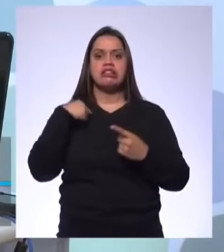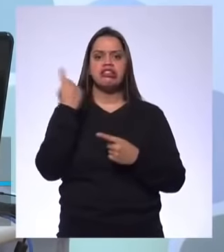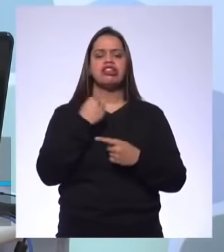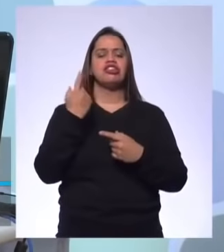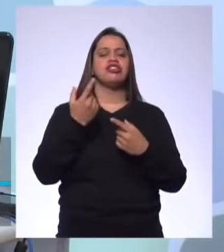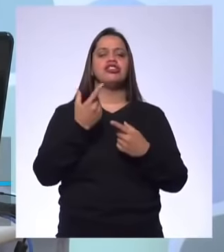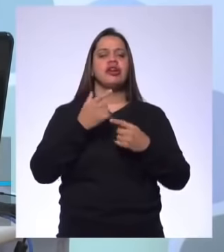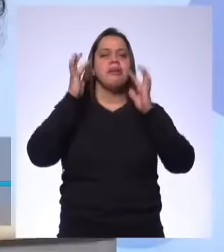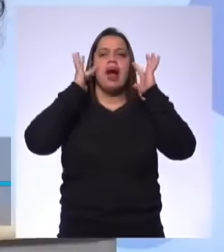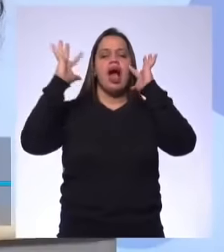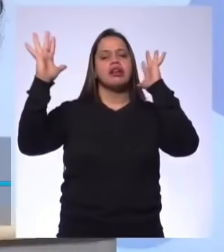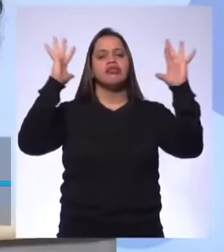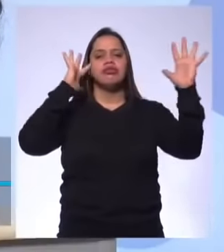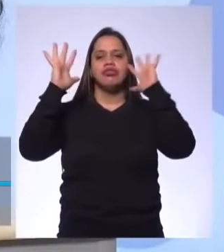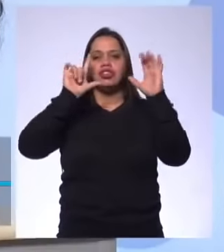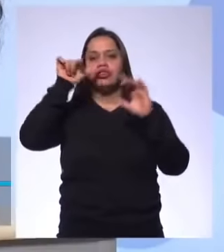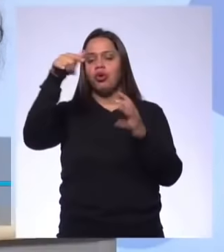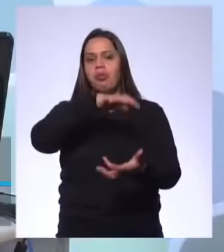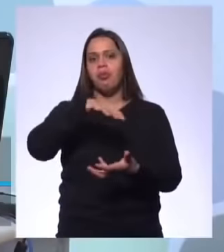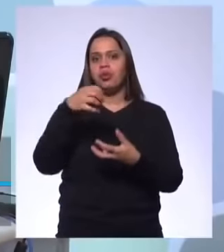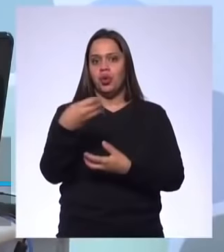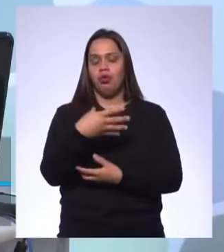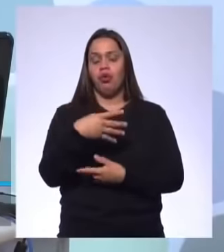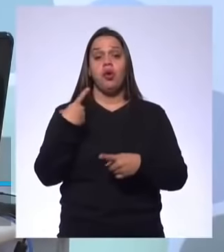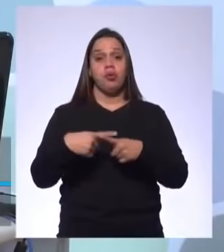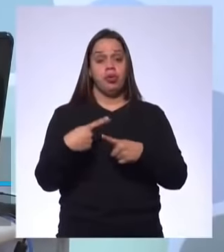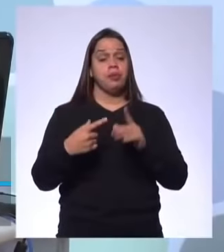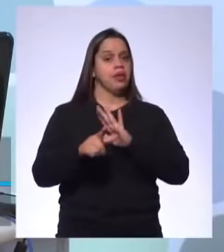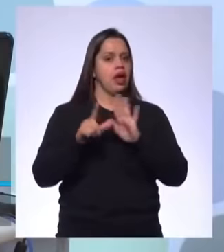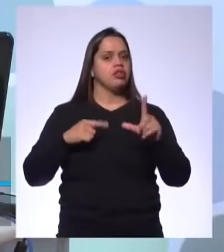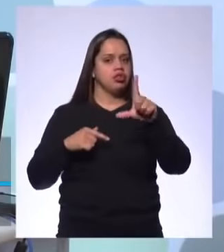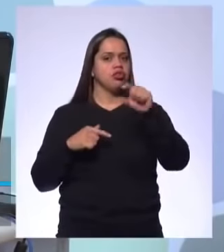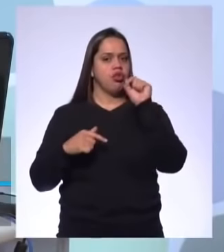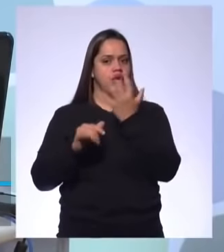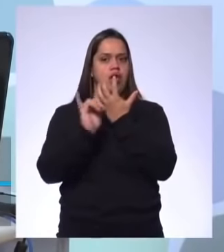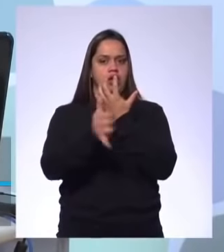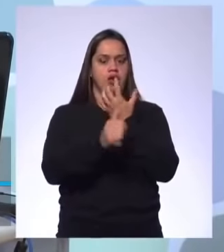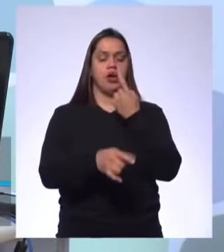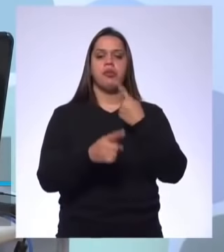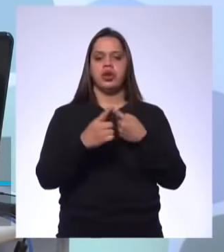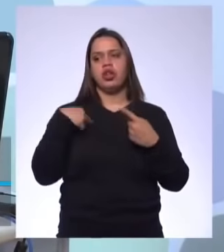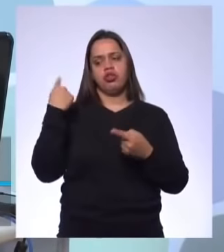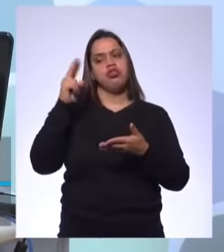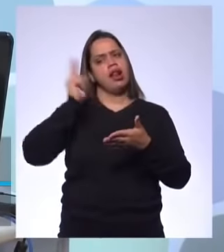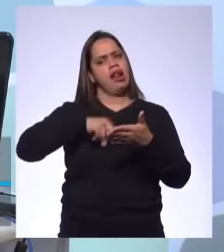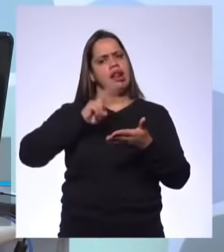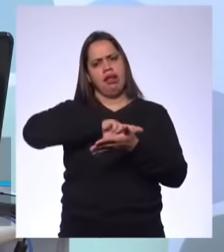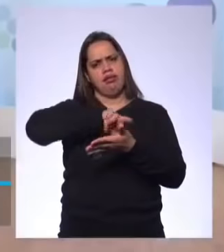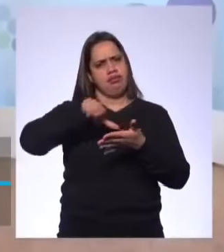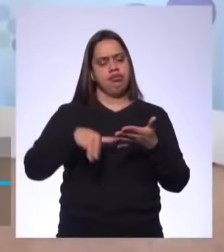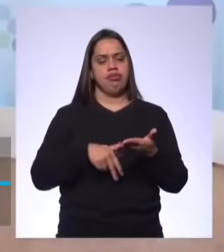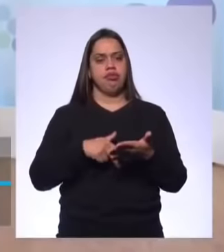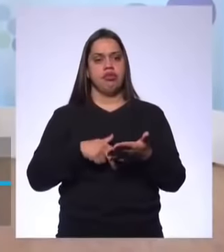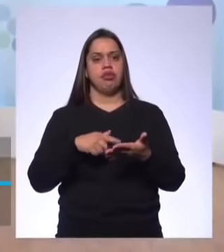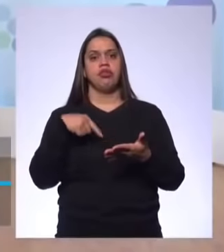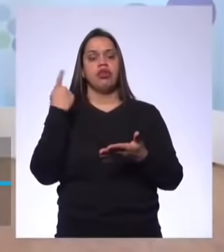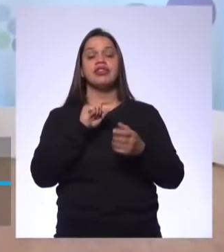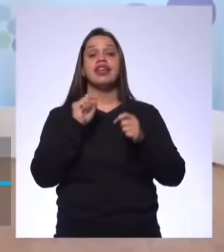Nossa. É um prazer ler um conto. Eu me divirto. Antes de escolher esses contos, a gente lê vários, né, Mônica? E a gente aguça a